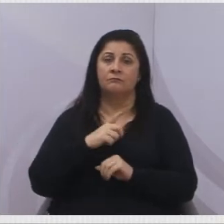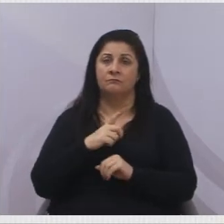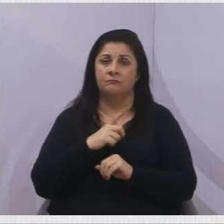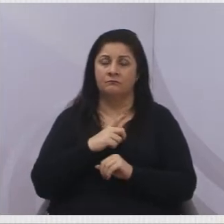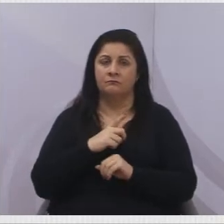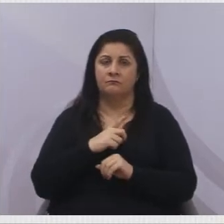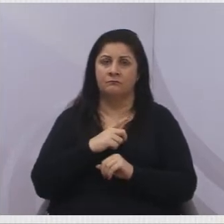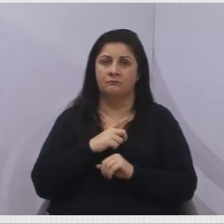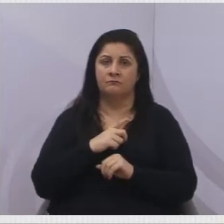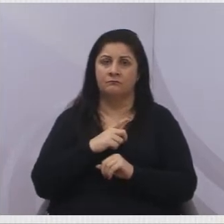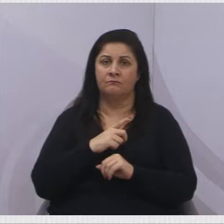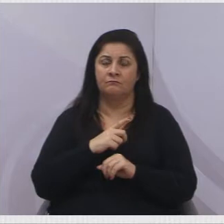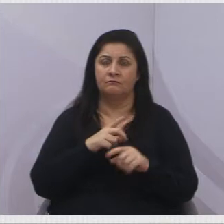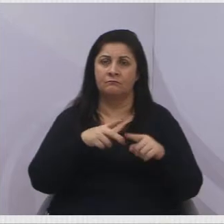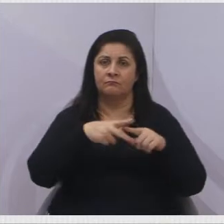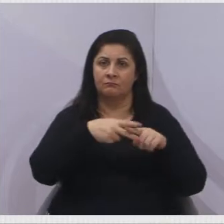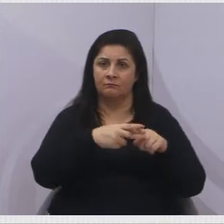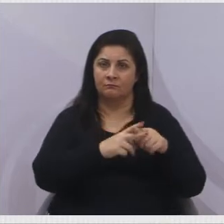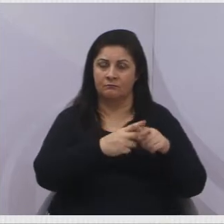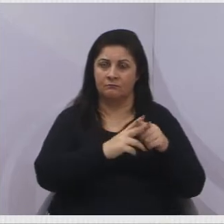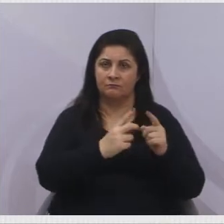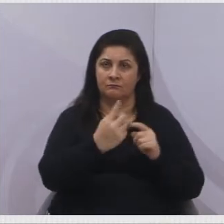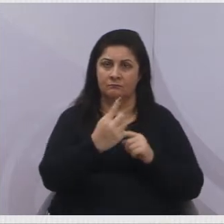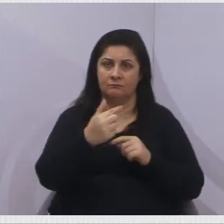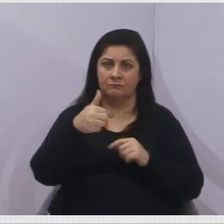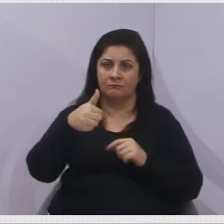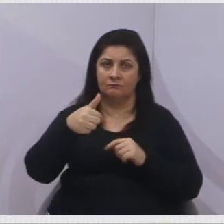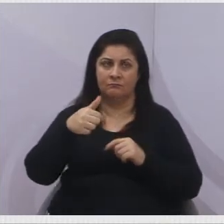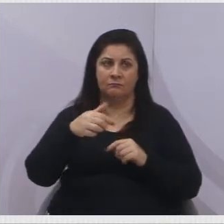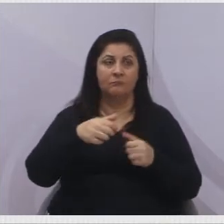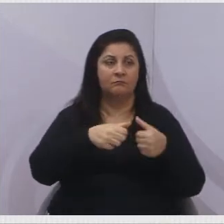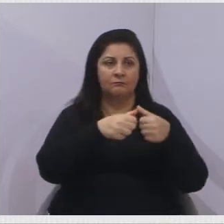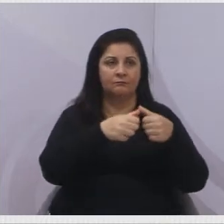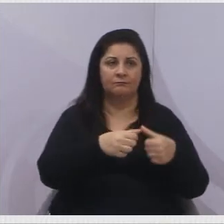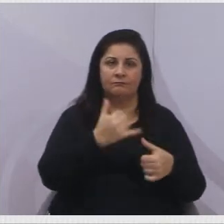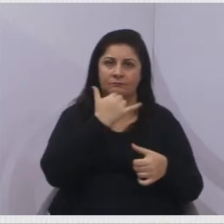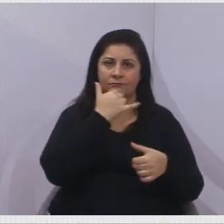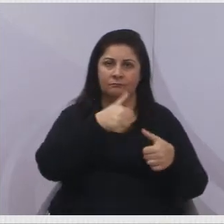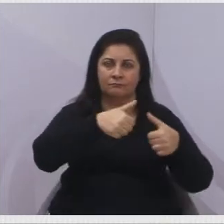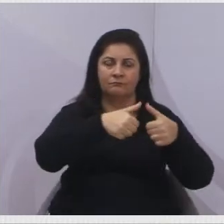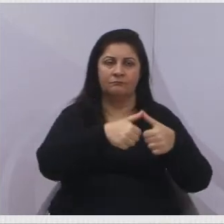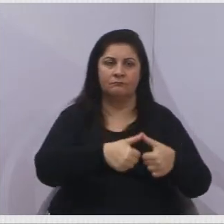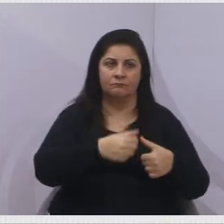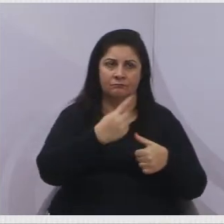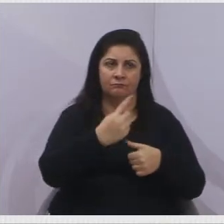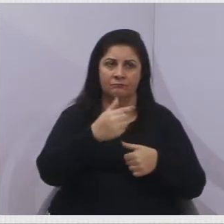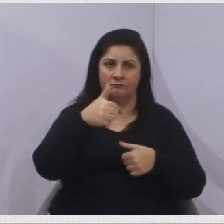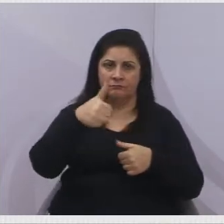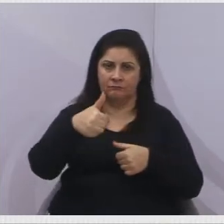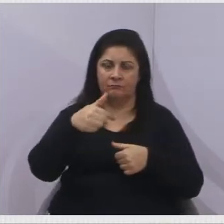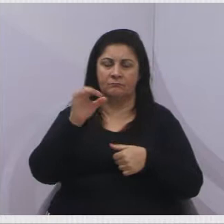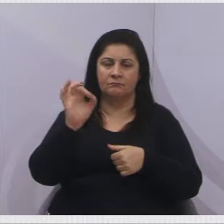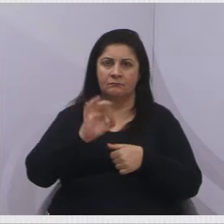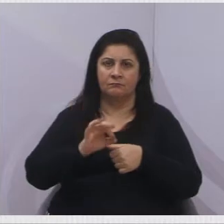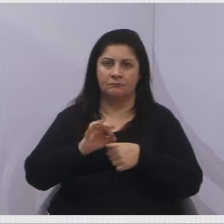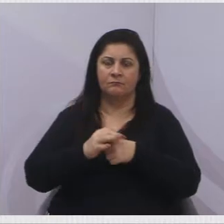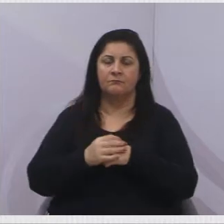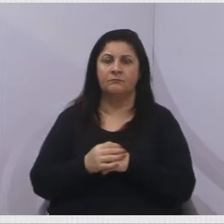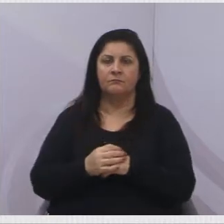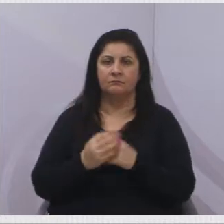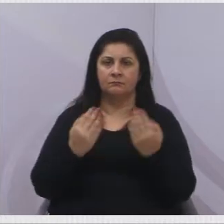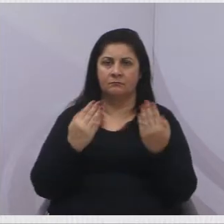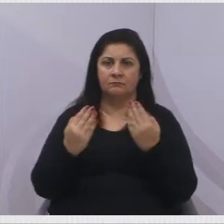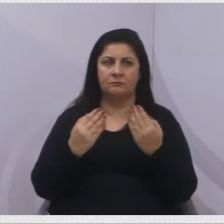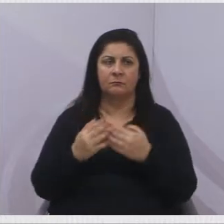a manutenção de 17%, se compararmos o segundo quadrimestre de 2020 com 2021, e